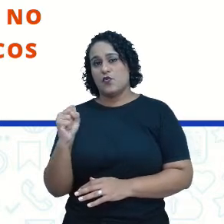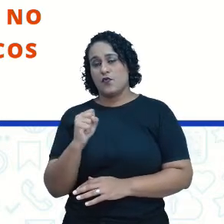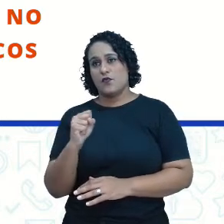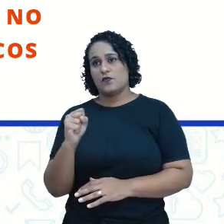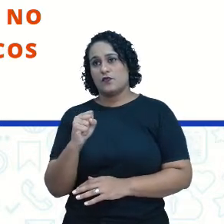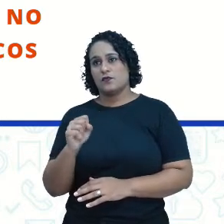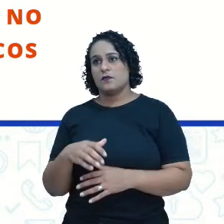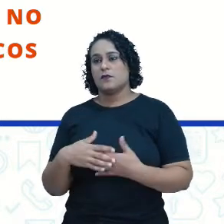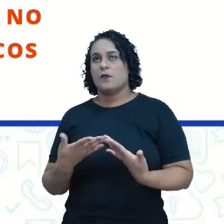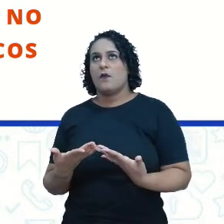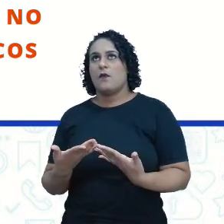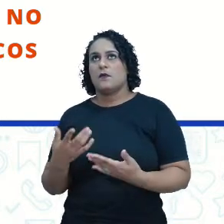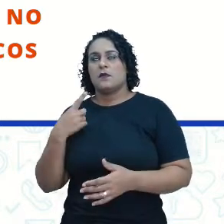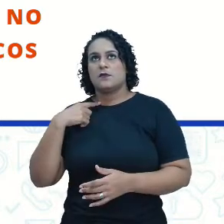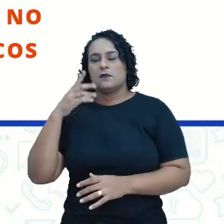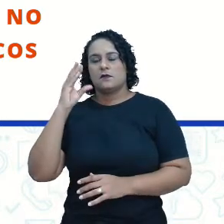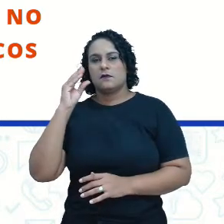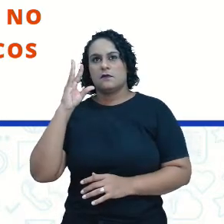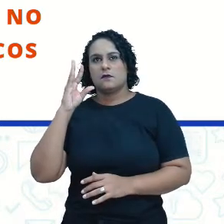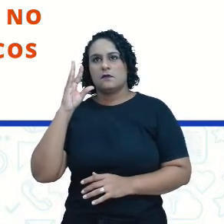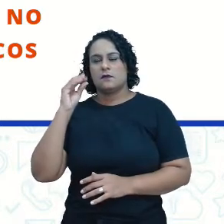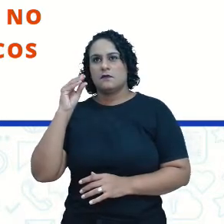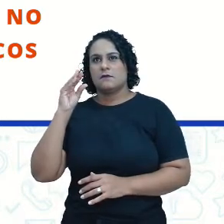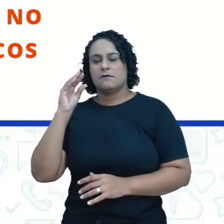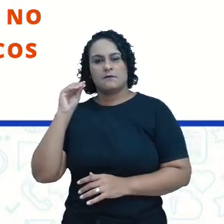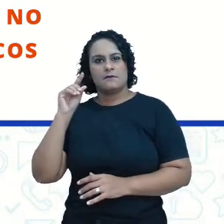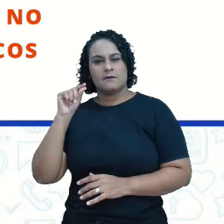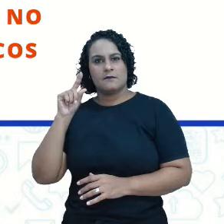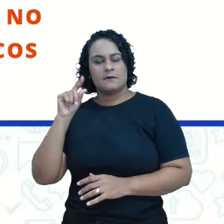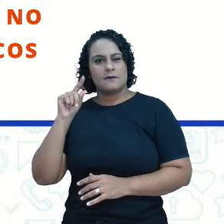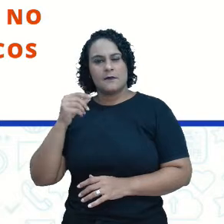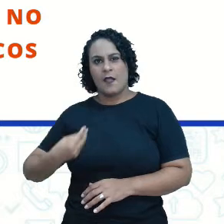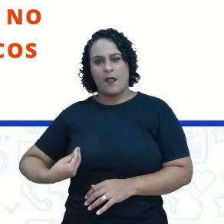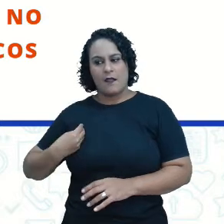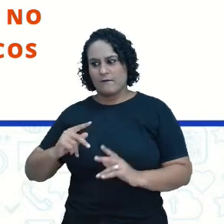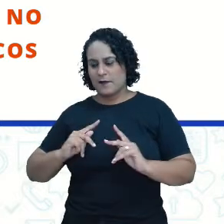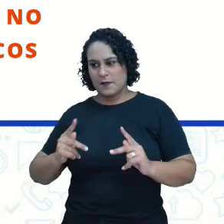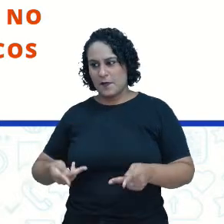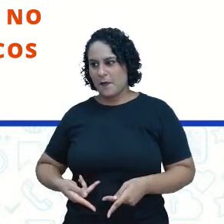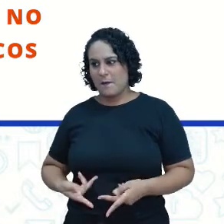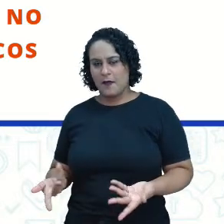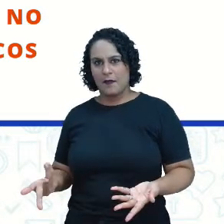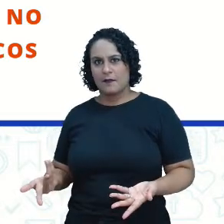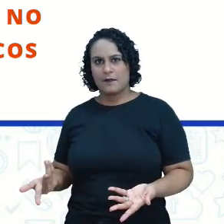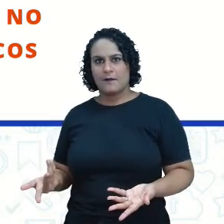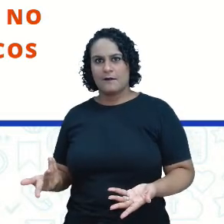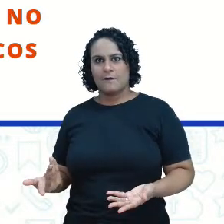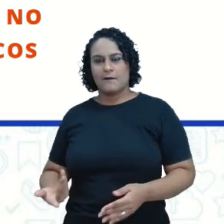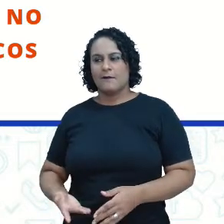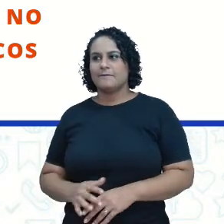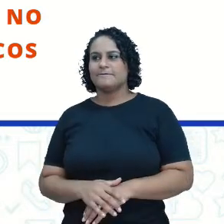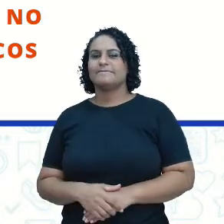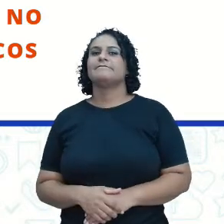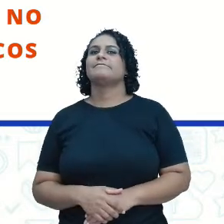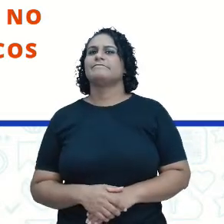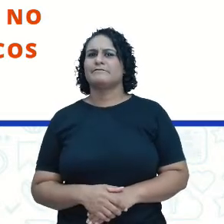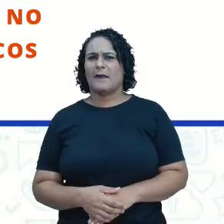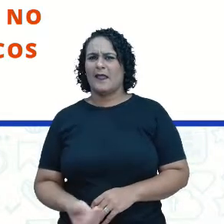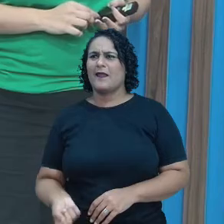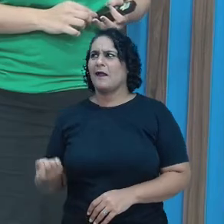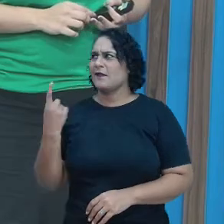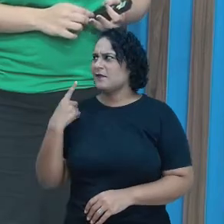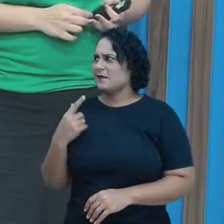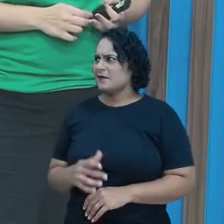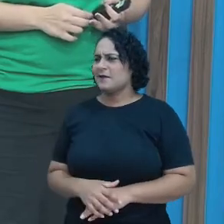gente pisca o olho, é o tempo que a vida humana está aqui no nosso planeta. Gente, é uma loucura isso,